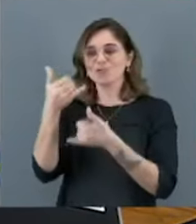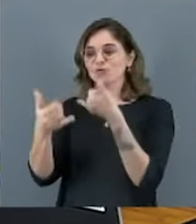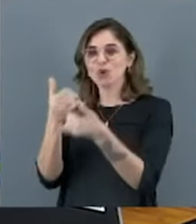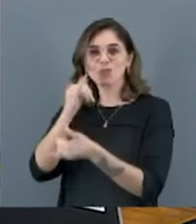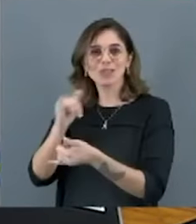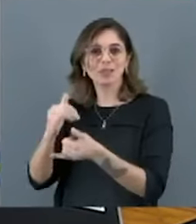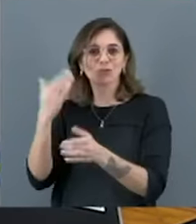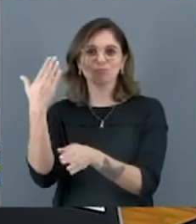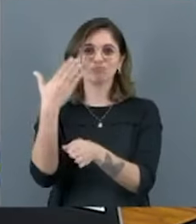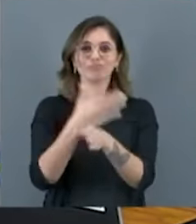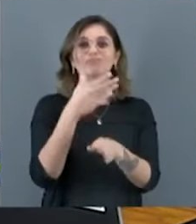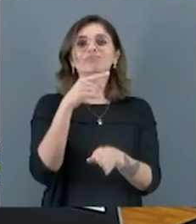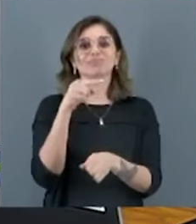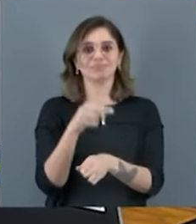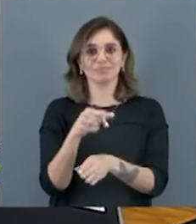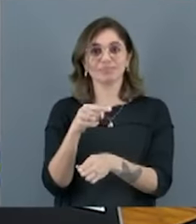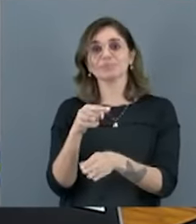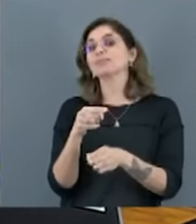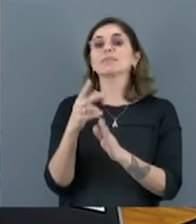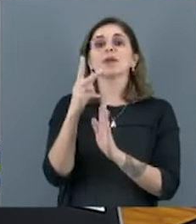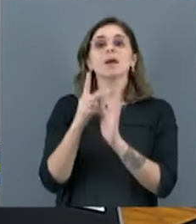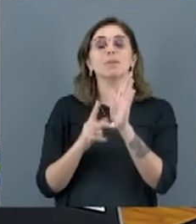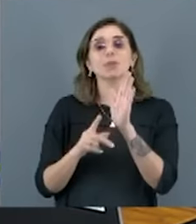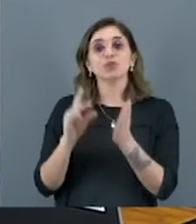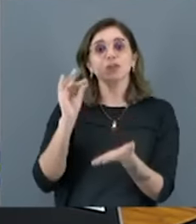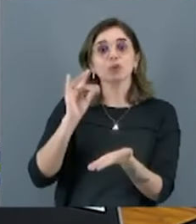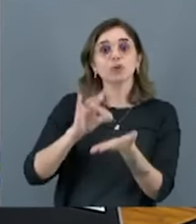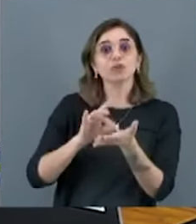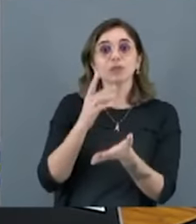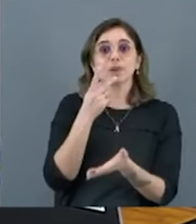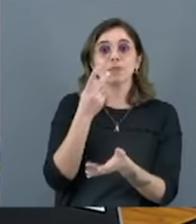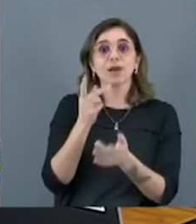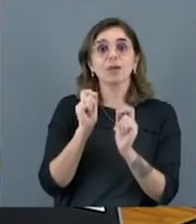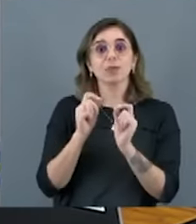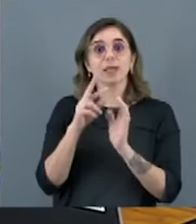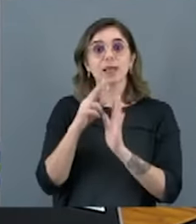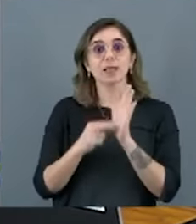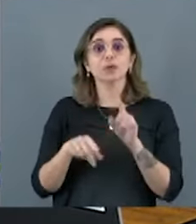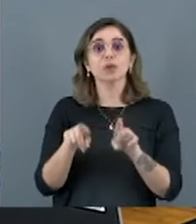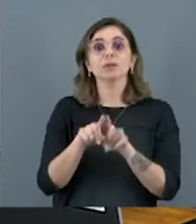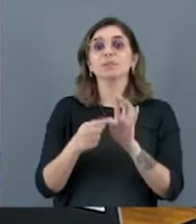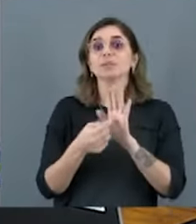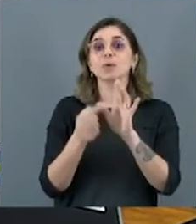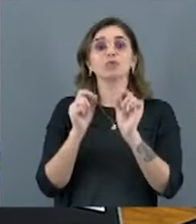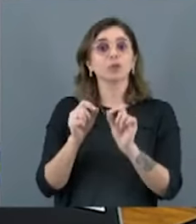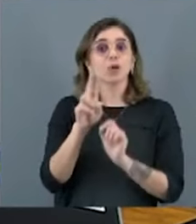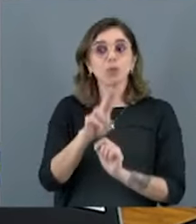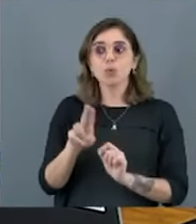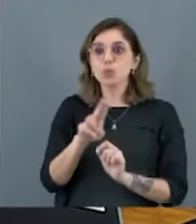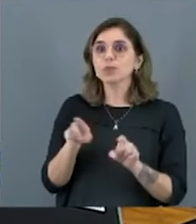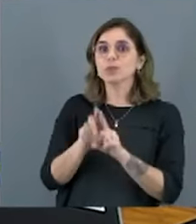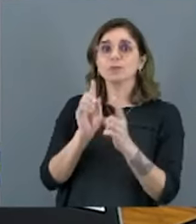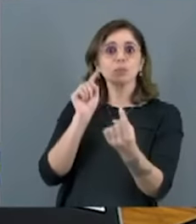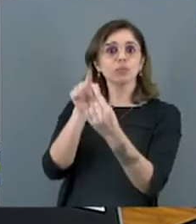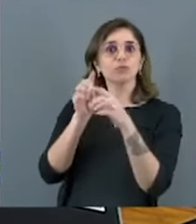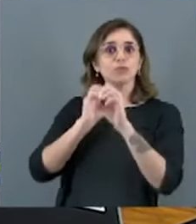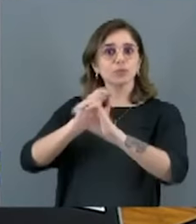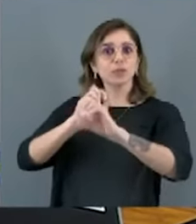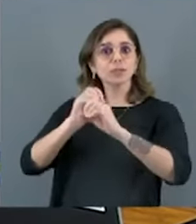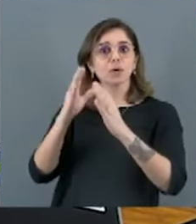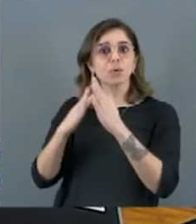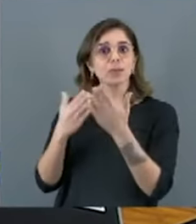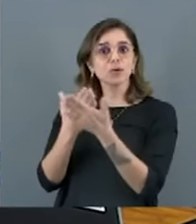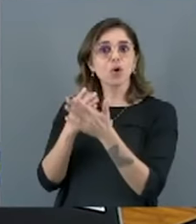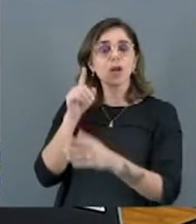também, como foi colocado tanto no projeto original como no relatório, é utilizado para educação. Eu estive recentemente numa escola em Sorocaba